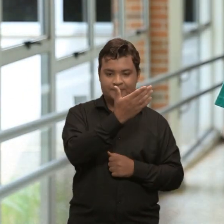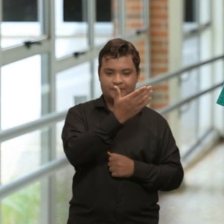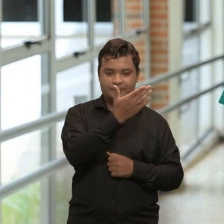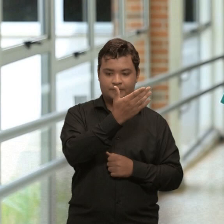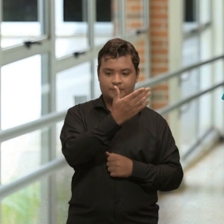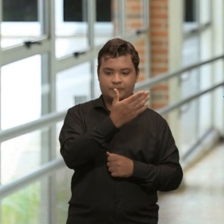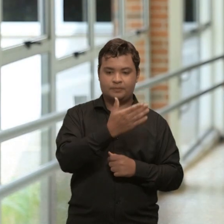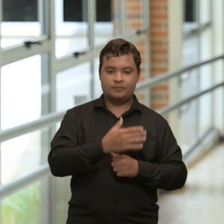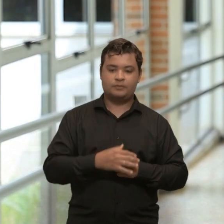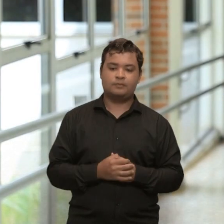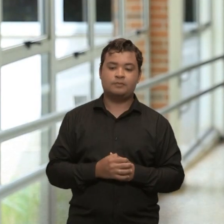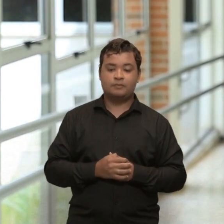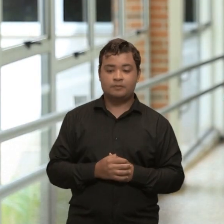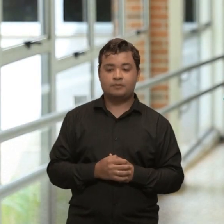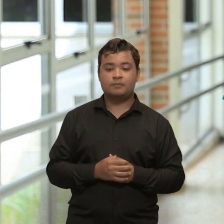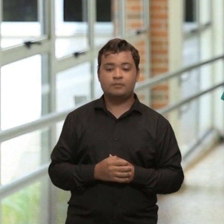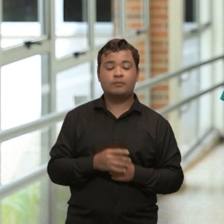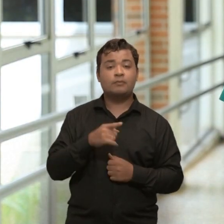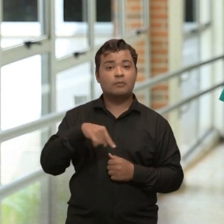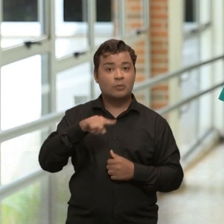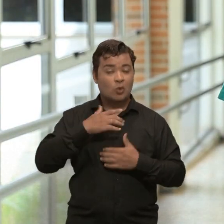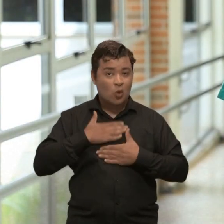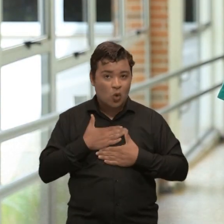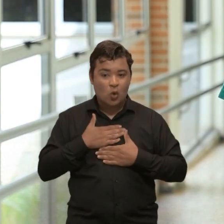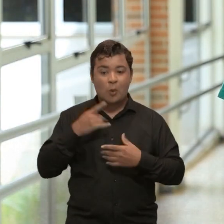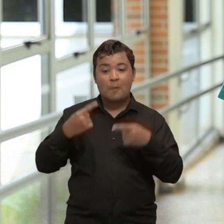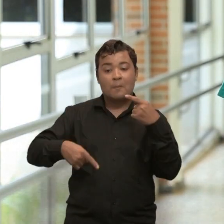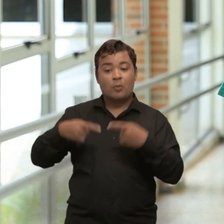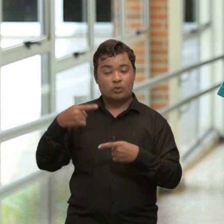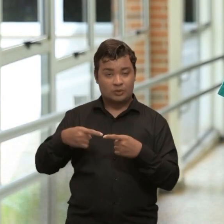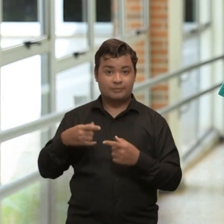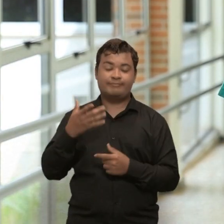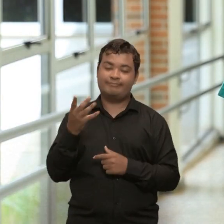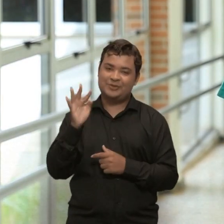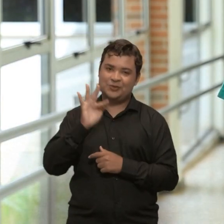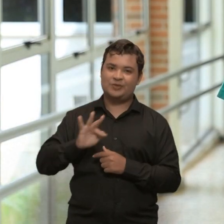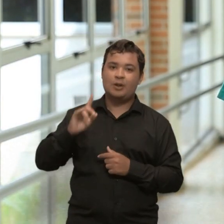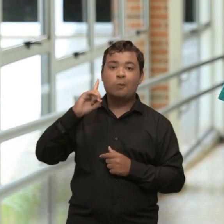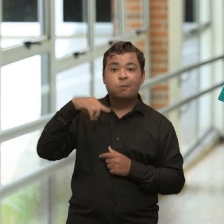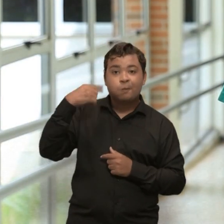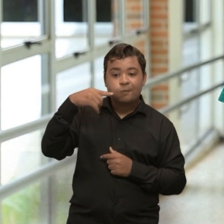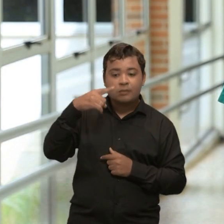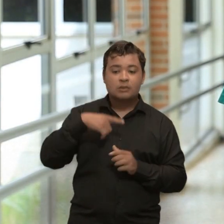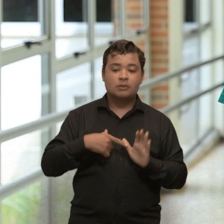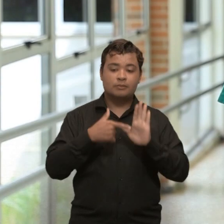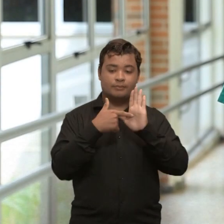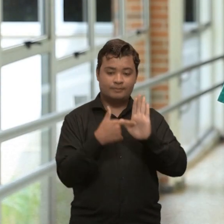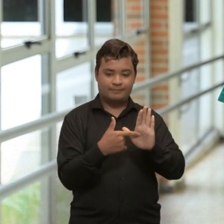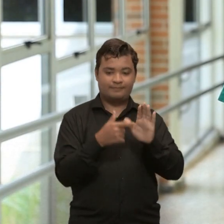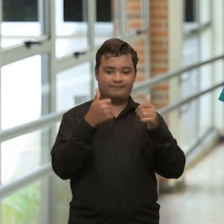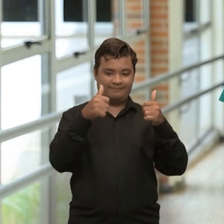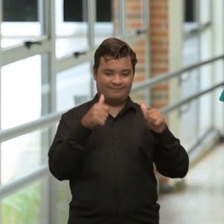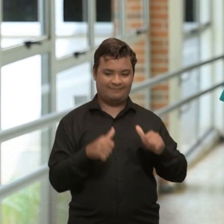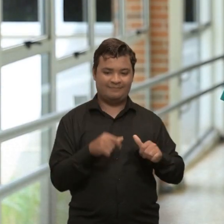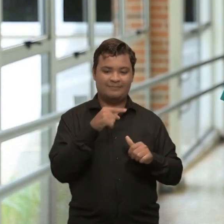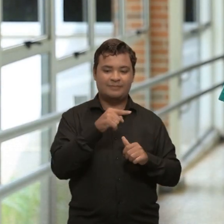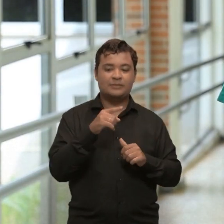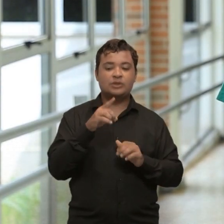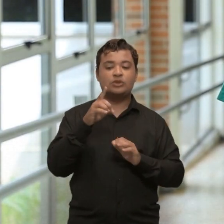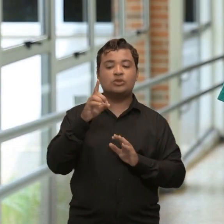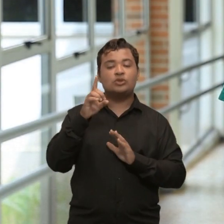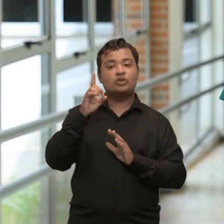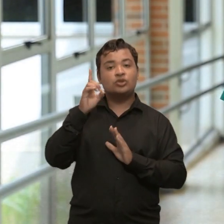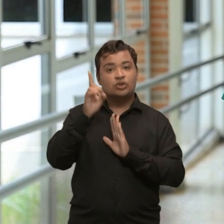institutoverbena.ufg.br. Já para quem gosta de política, a Faculdade de Direito apresenta a Mostra Direito e Política.